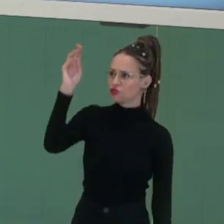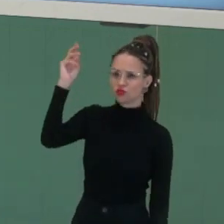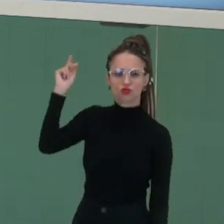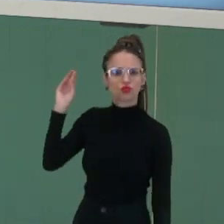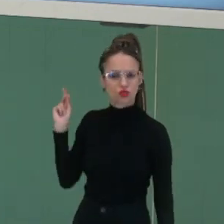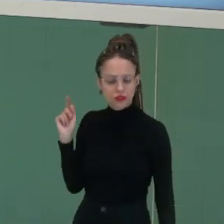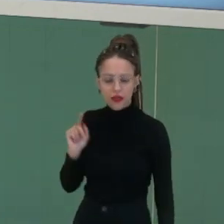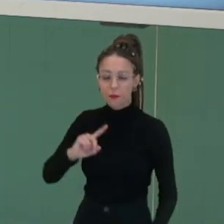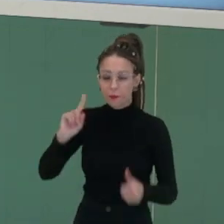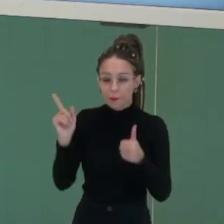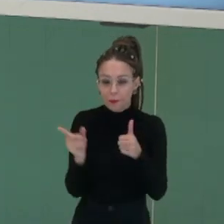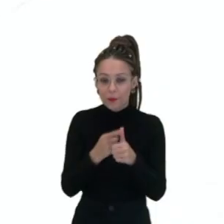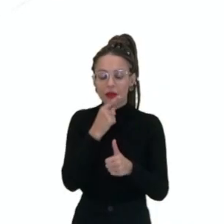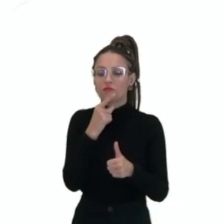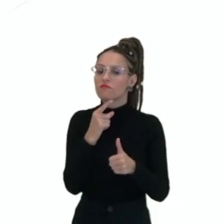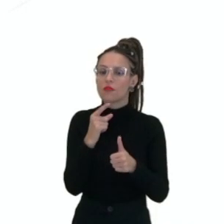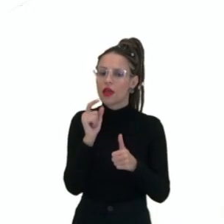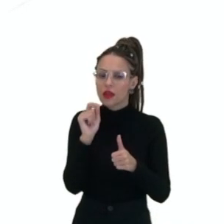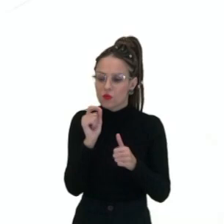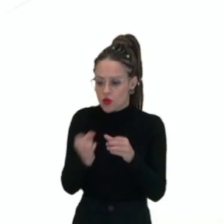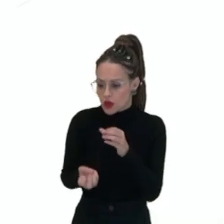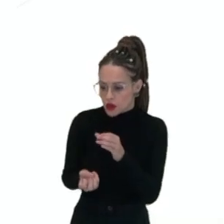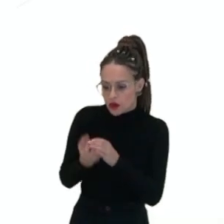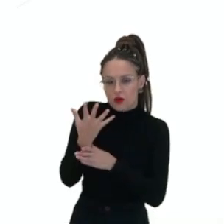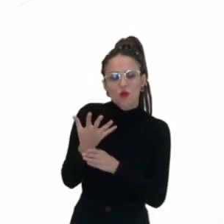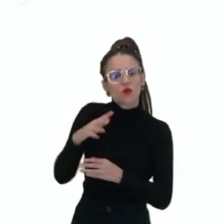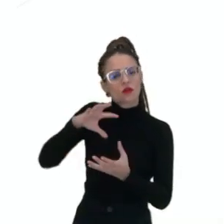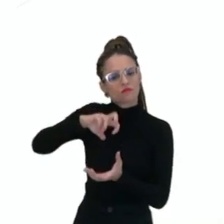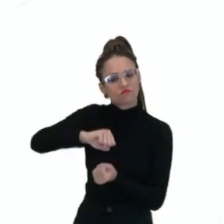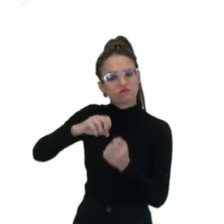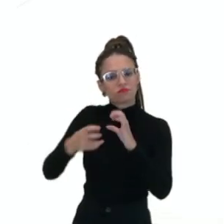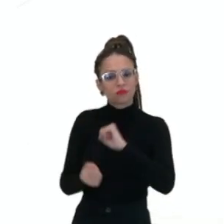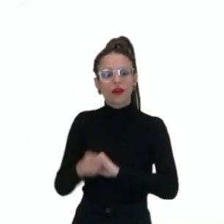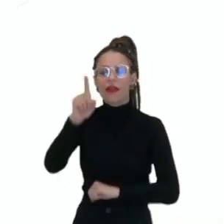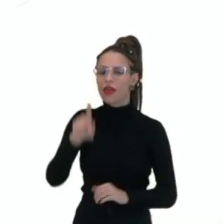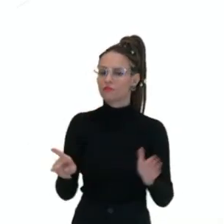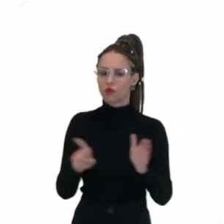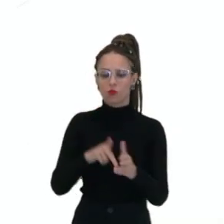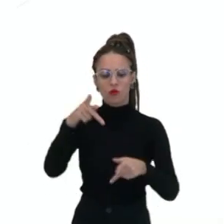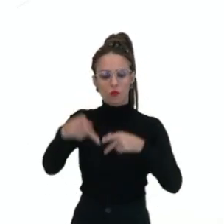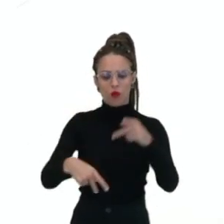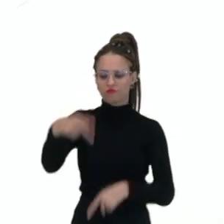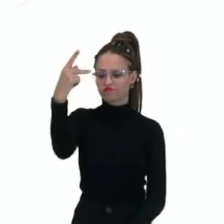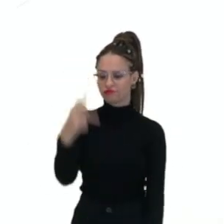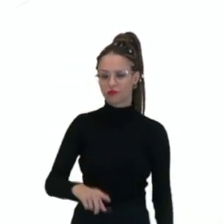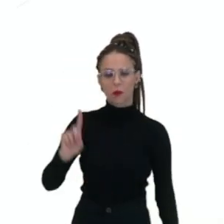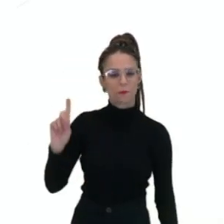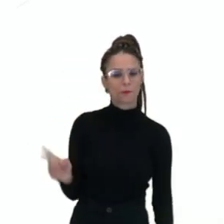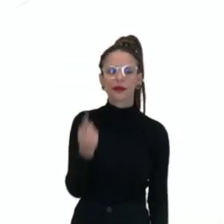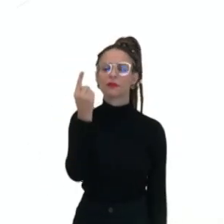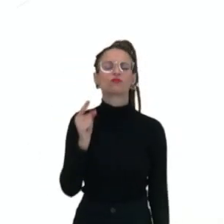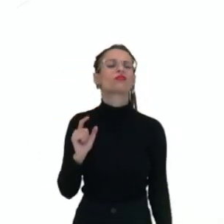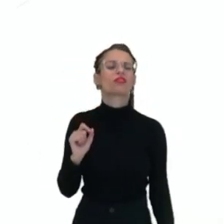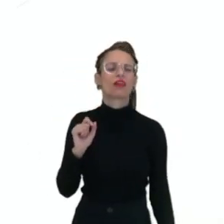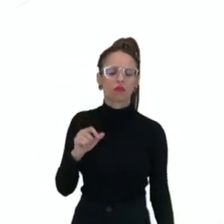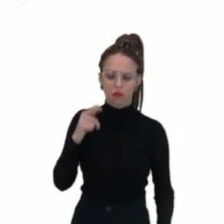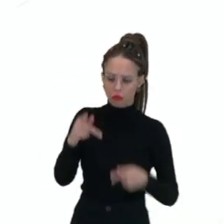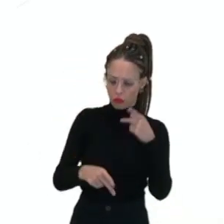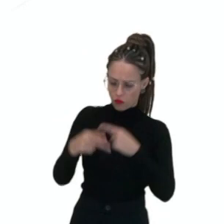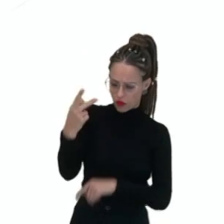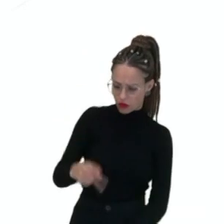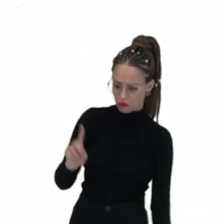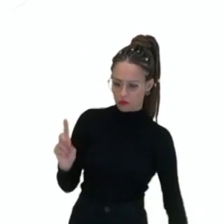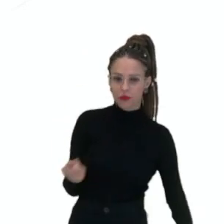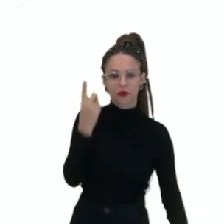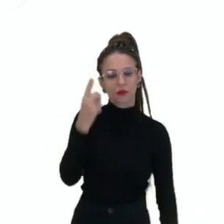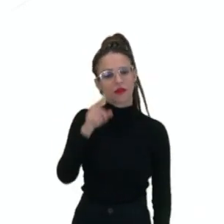As primeiras peças criadas eram pelos nativos. Quem são os nativos? O que a gente